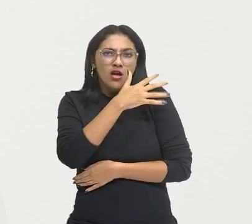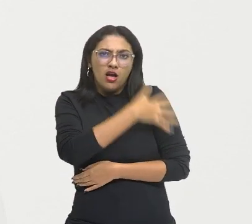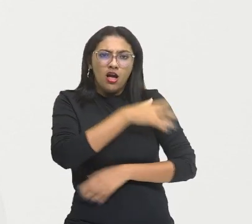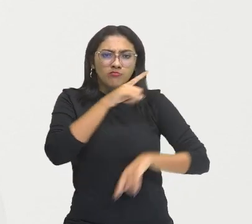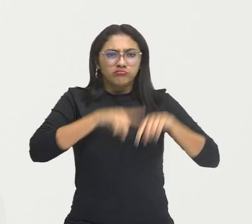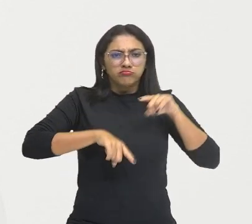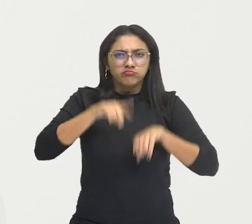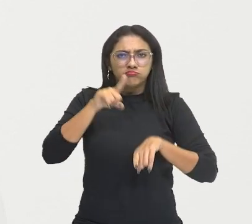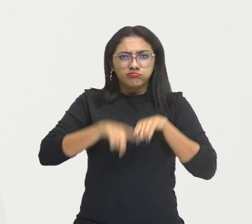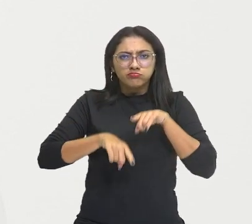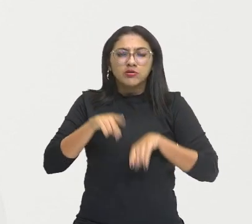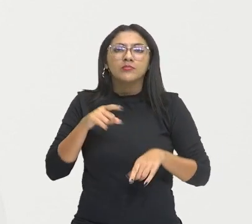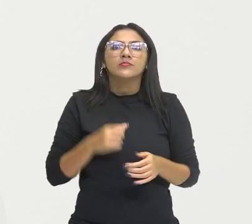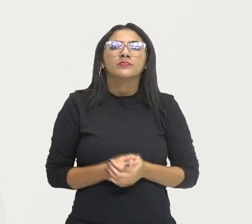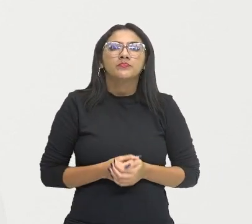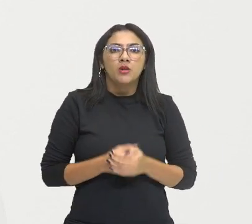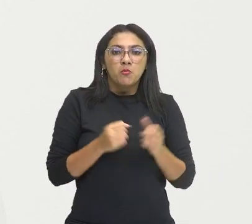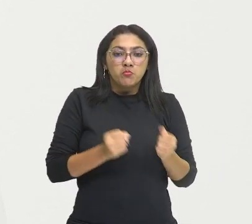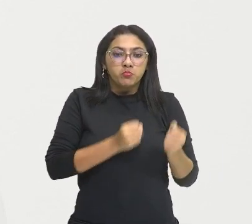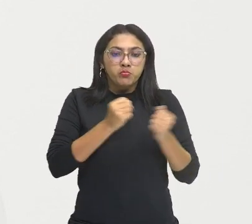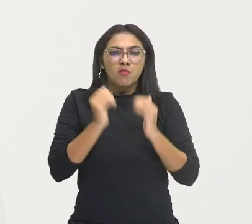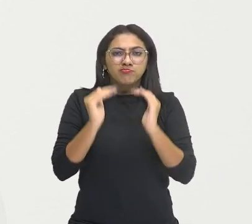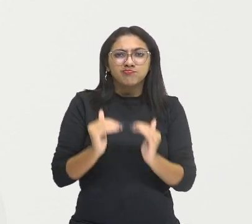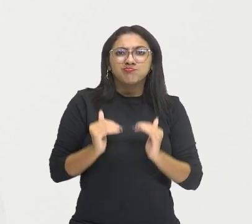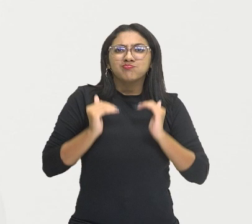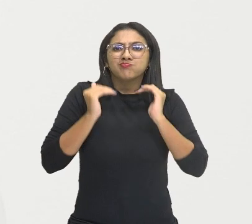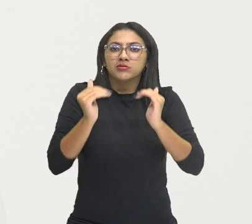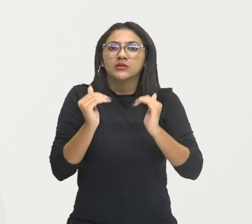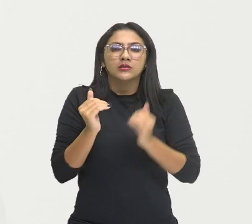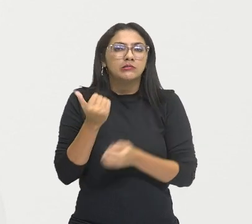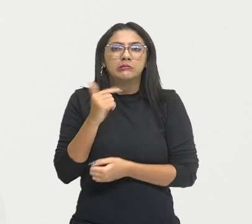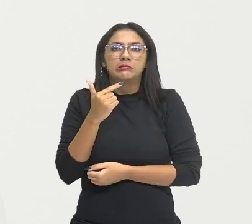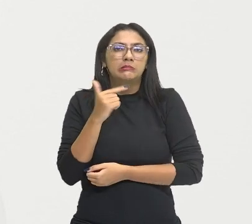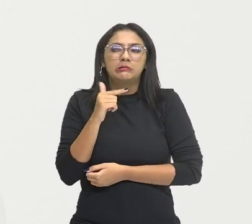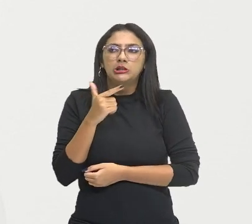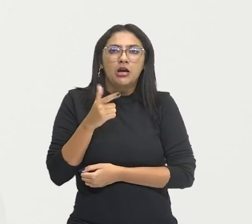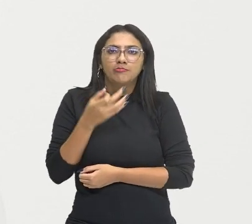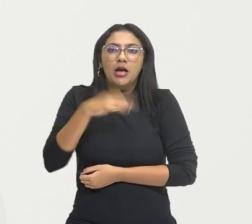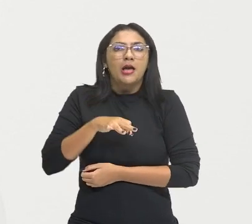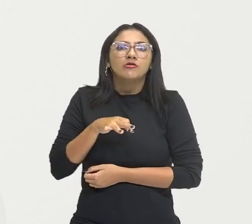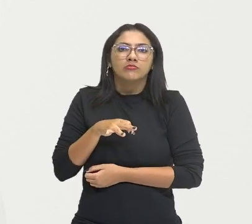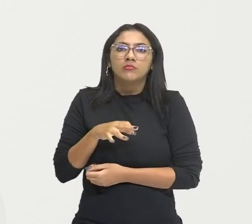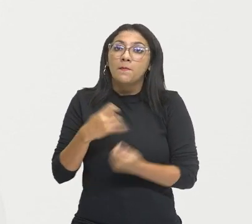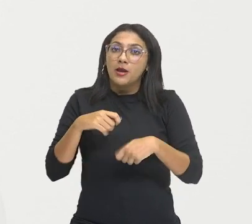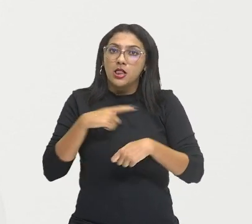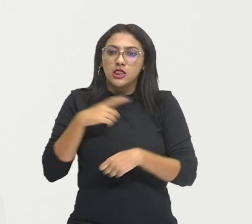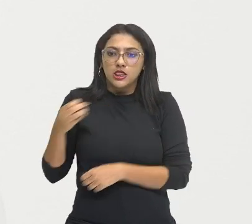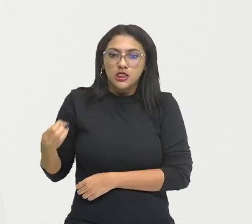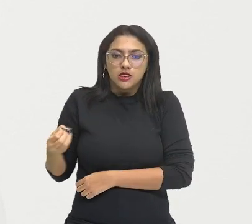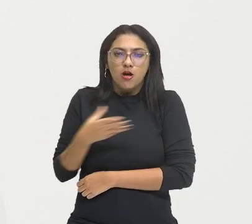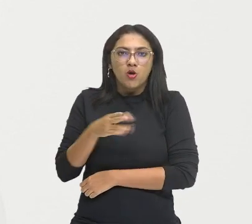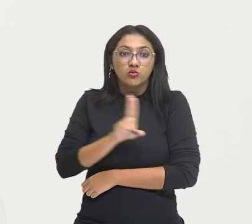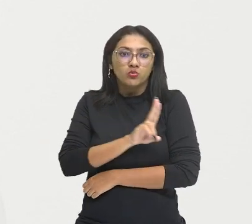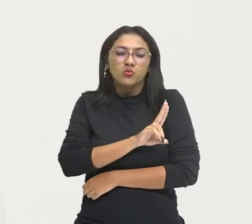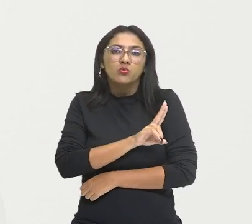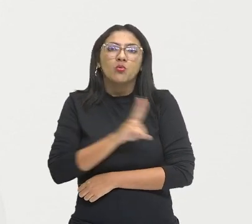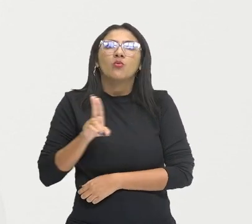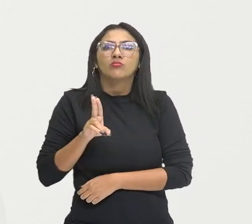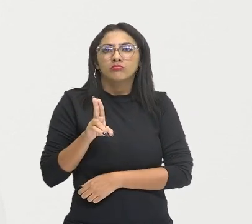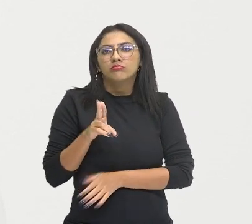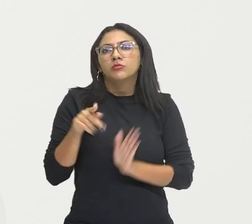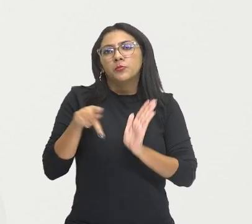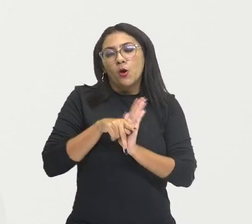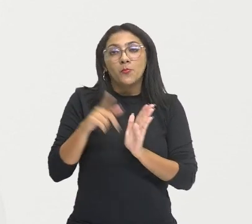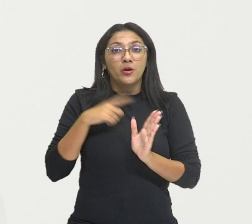militar, que o termo potência, turma, já não era mais suficiente, tá? Foi necessário criar uma nova nomenclatura, um novo